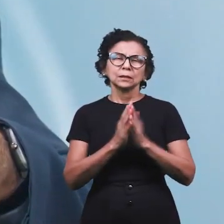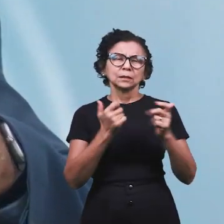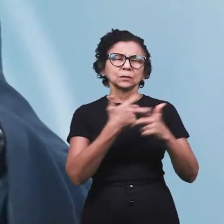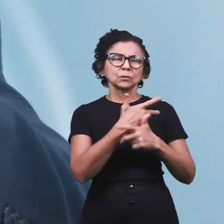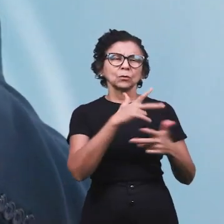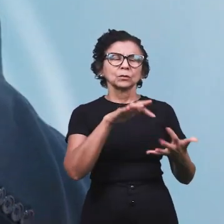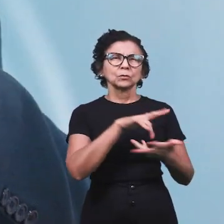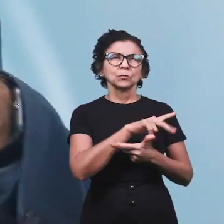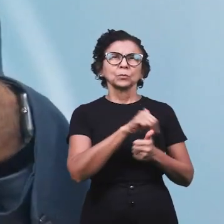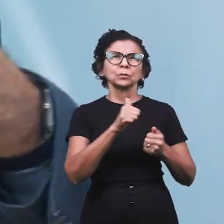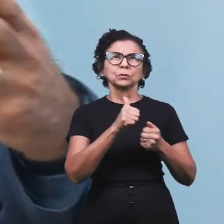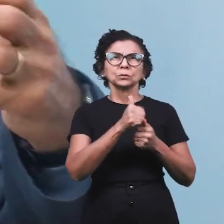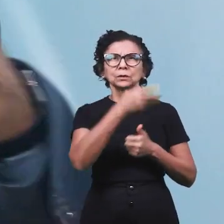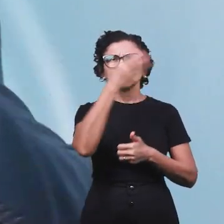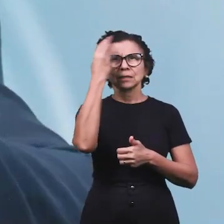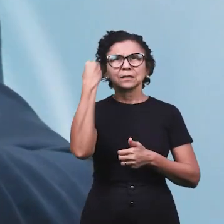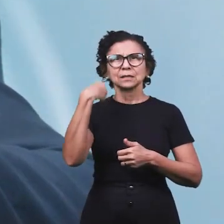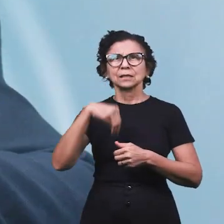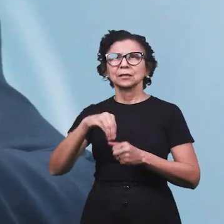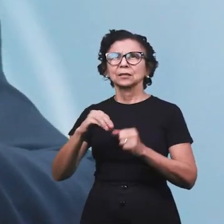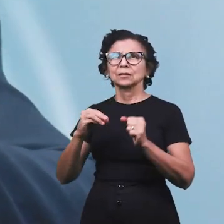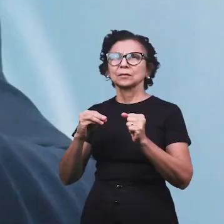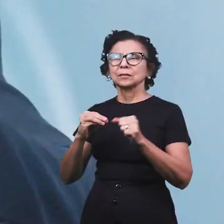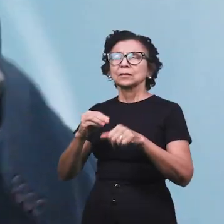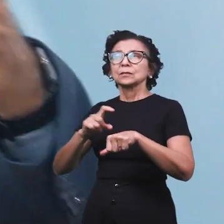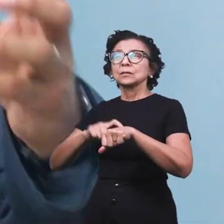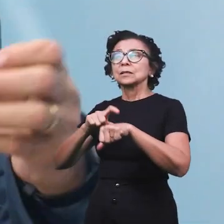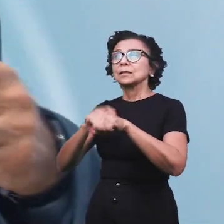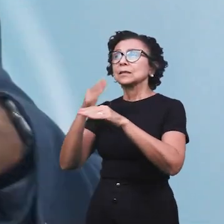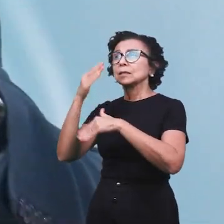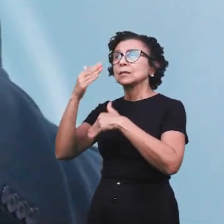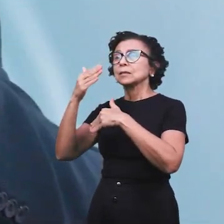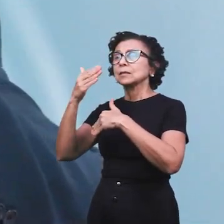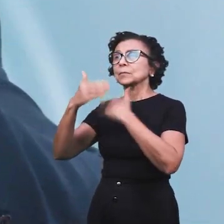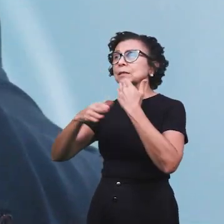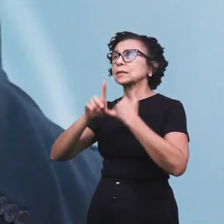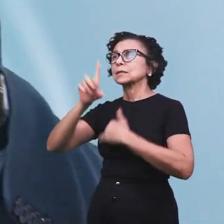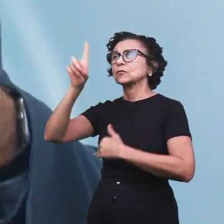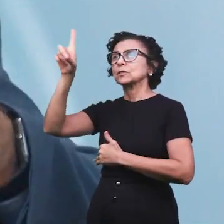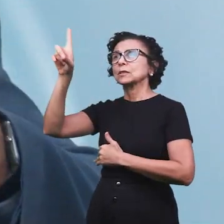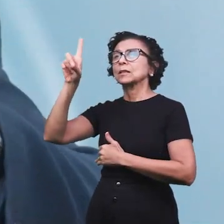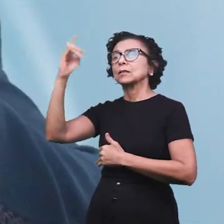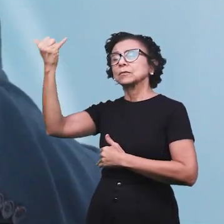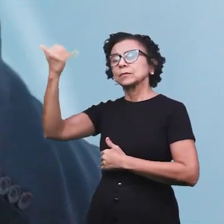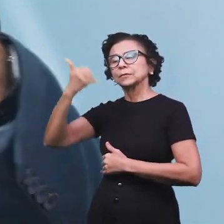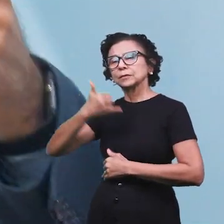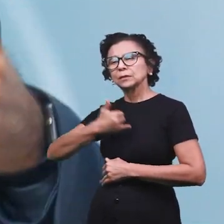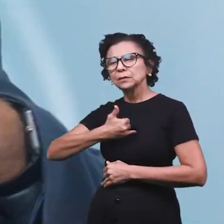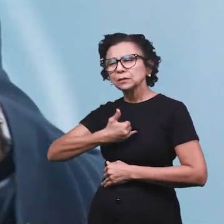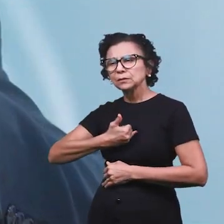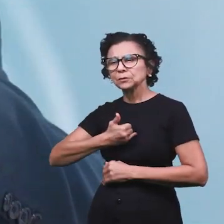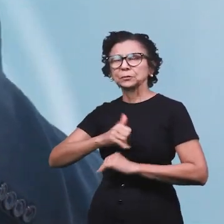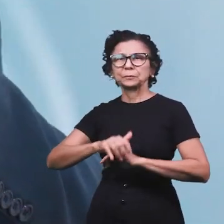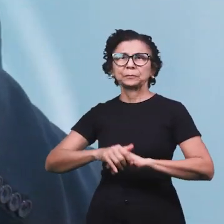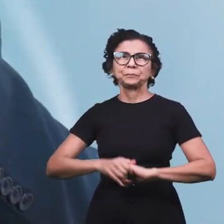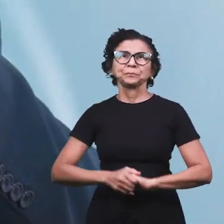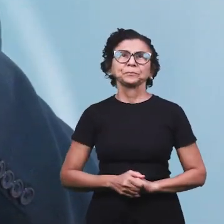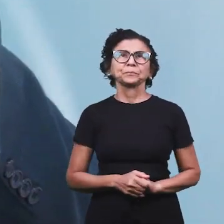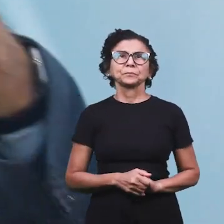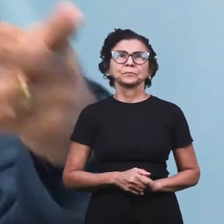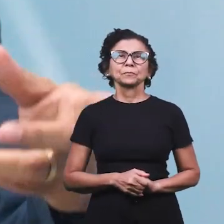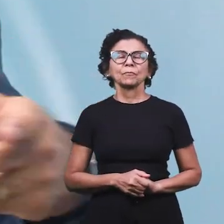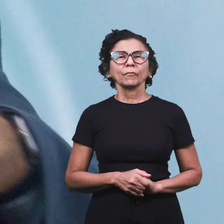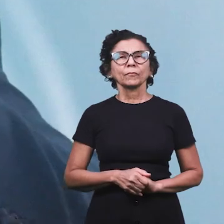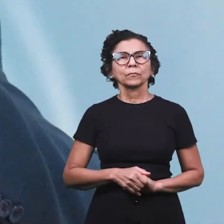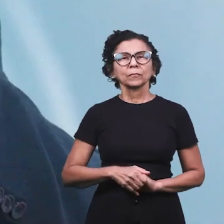Deus. E Deus mistério, assim fala, né, é um segredo. Deus tem os segredos, Ele vai falando para nós. Entramos nessa dimensão e o Senhor